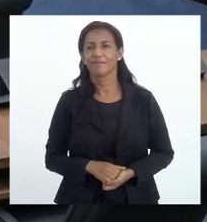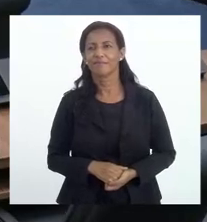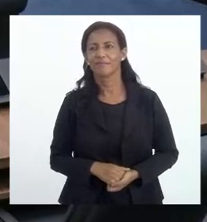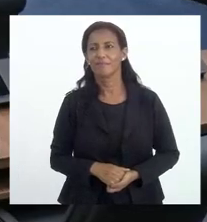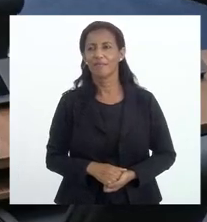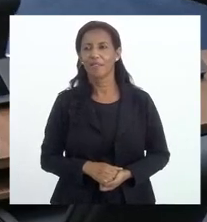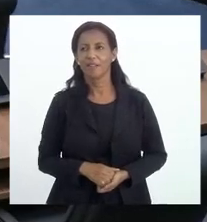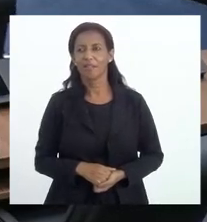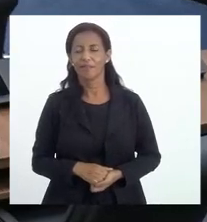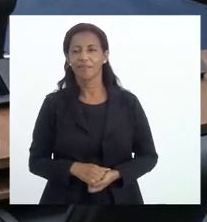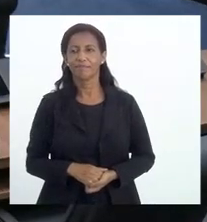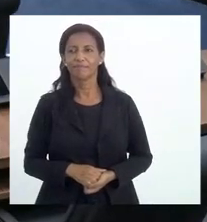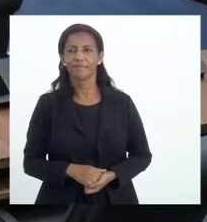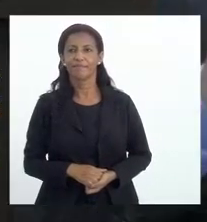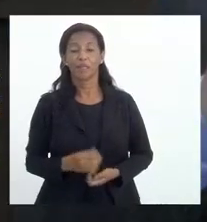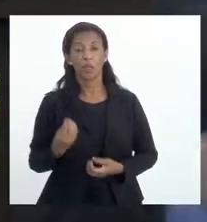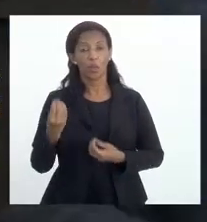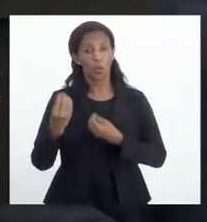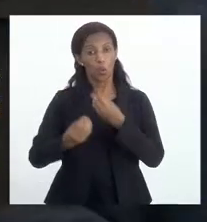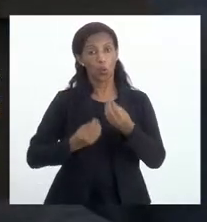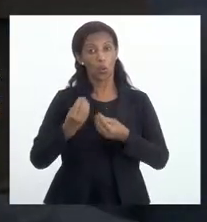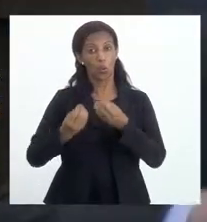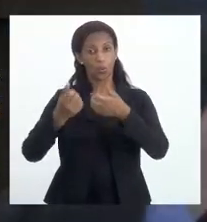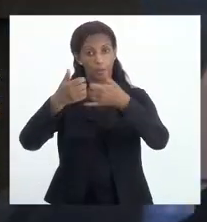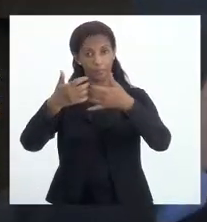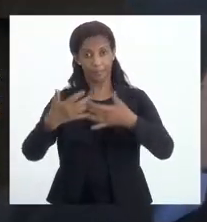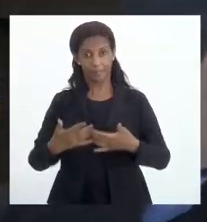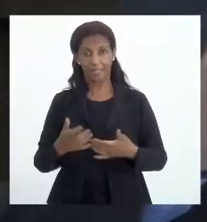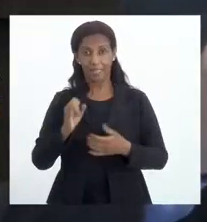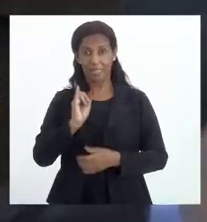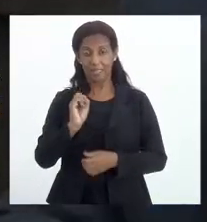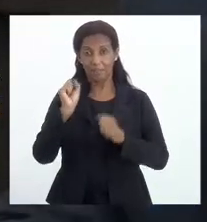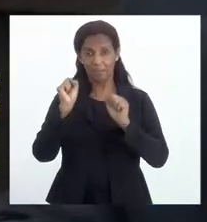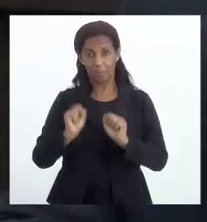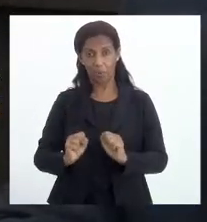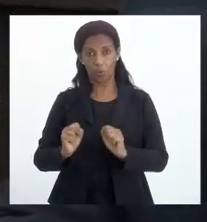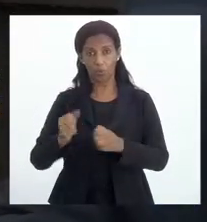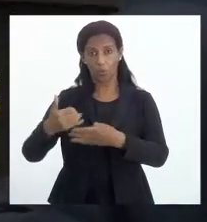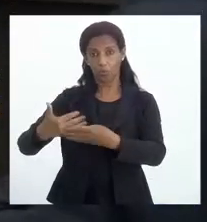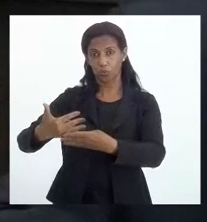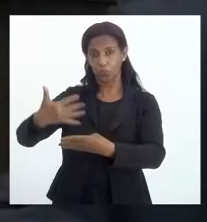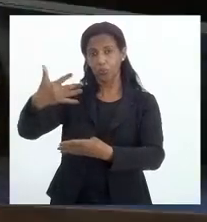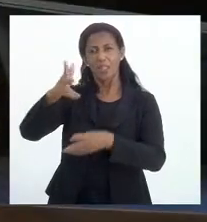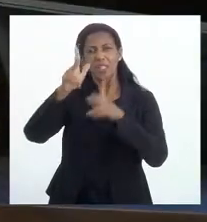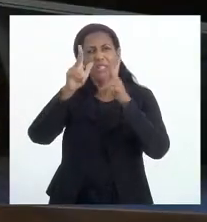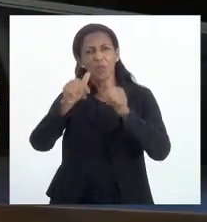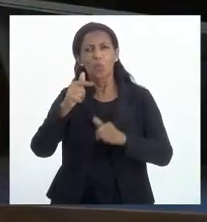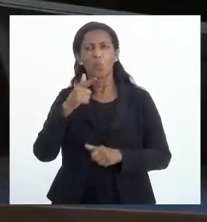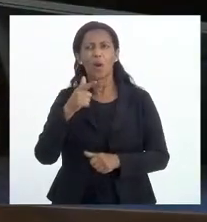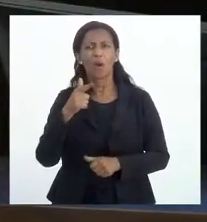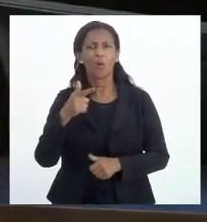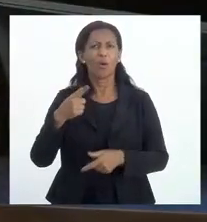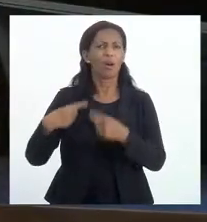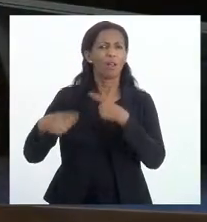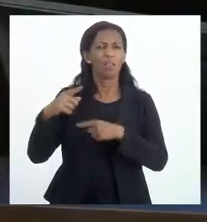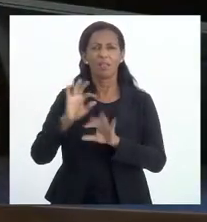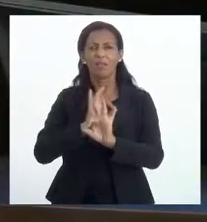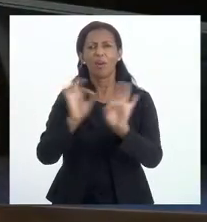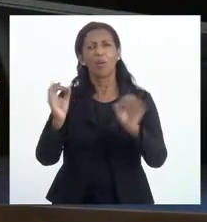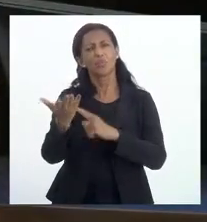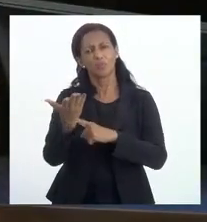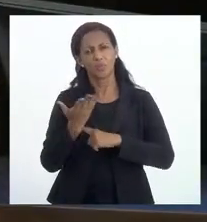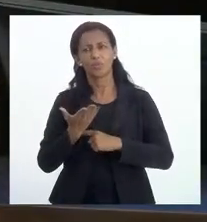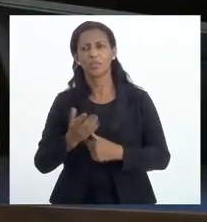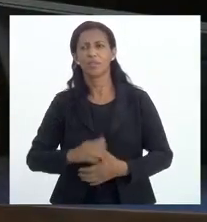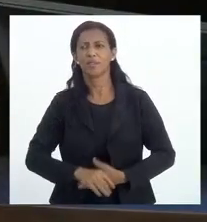Então, como eu vinha comentando, se pudesse, por favor, colocar a apresentação como estava lá, estava ótimo. Por favor, me ajuda.